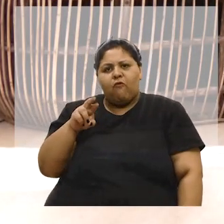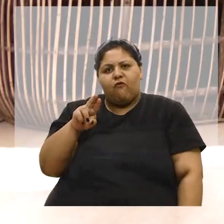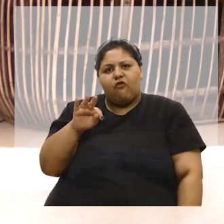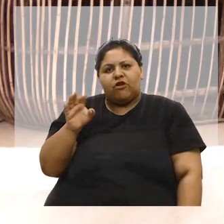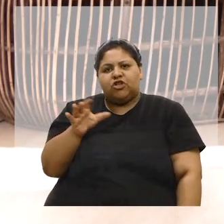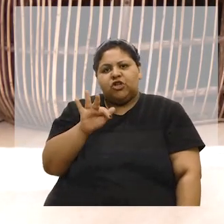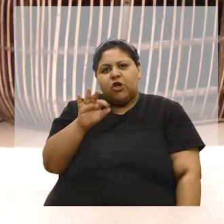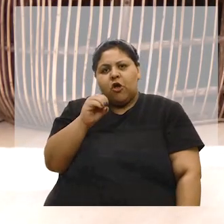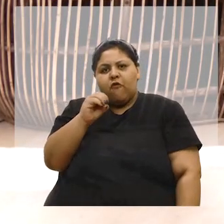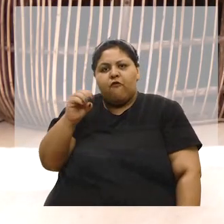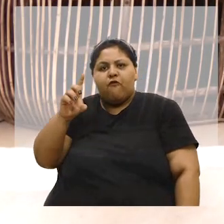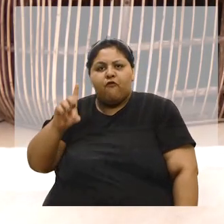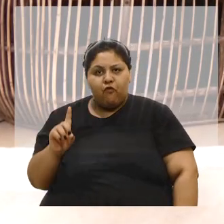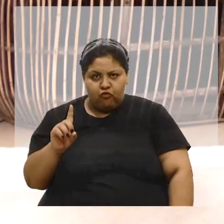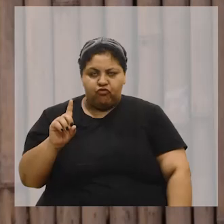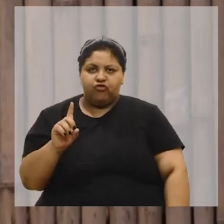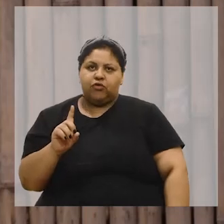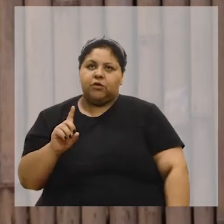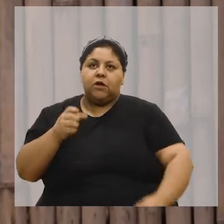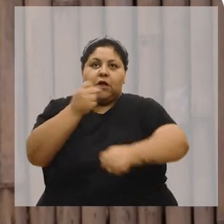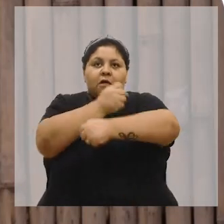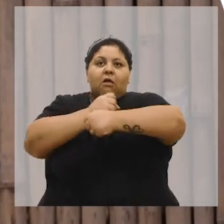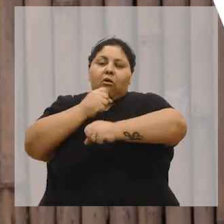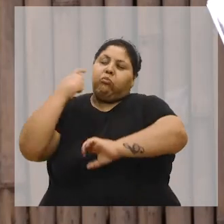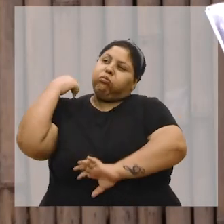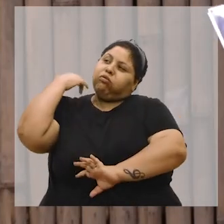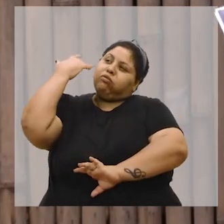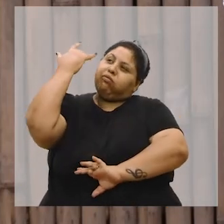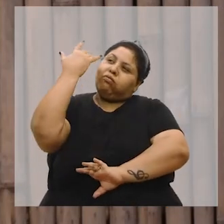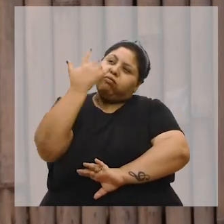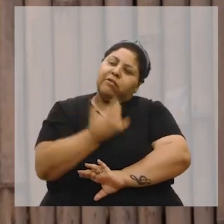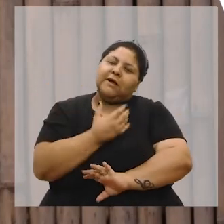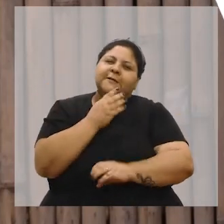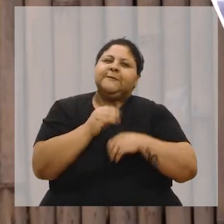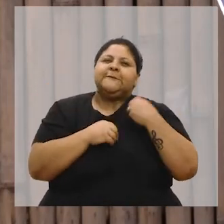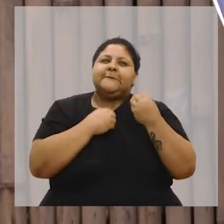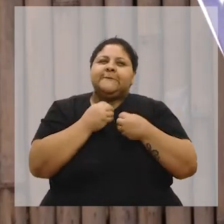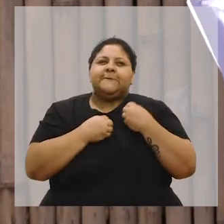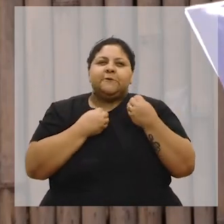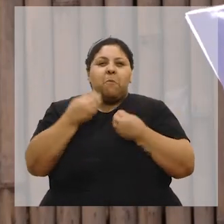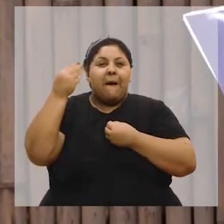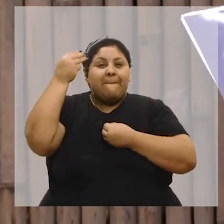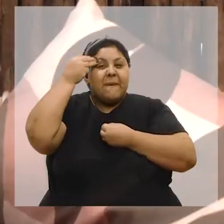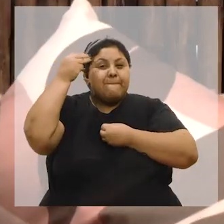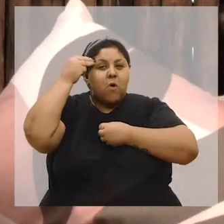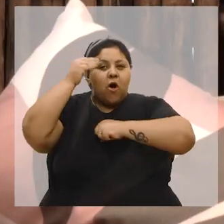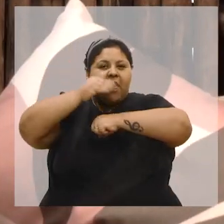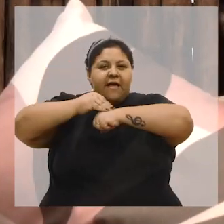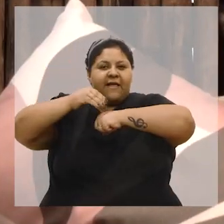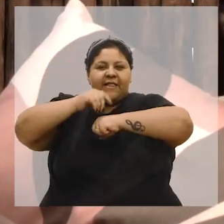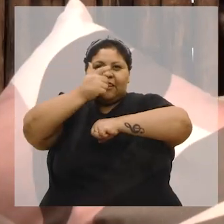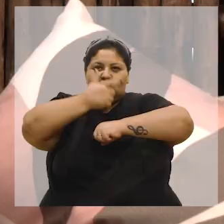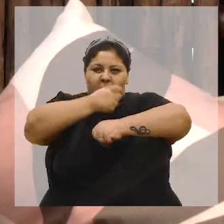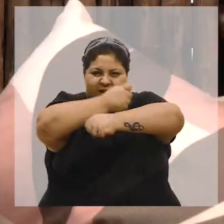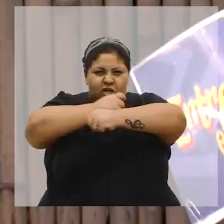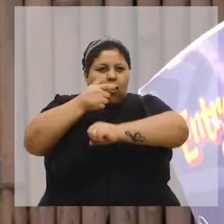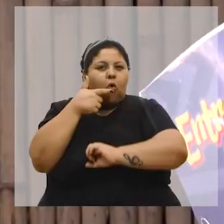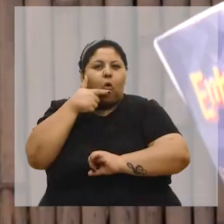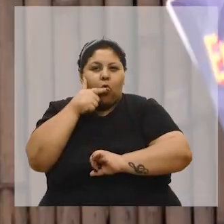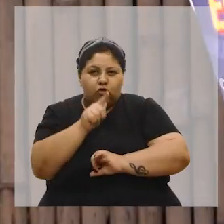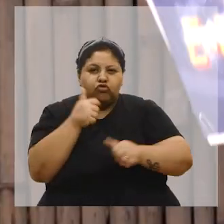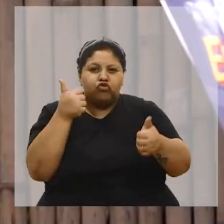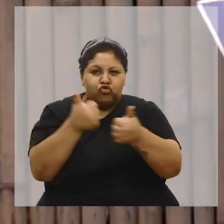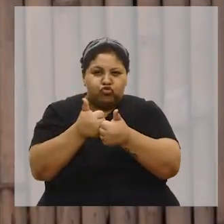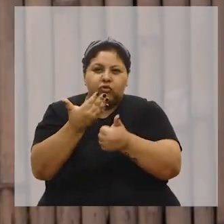aquela gastronomia que busca resgatar alguma sensação, alguma memória afetiva, né? Então, acho que a gastronomia consegue